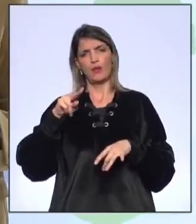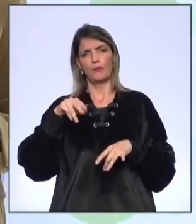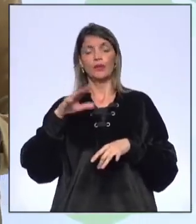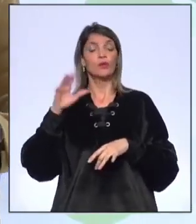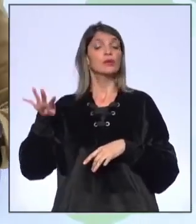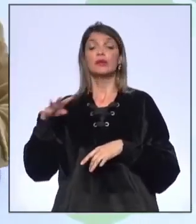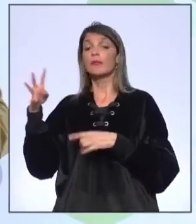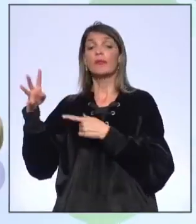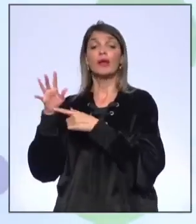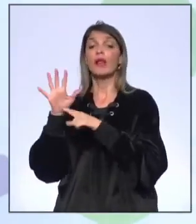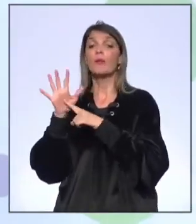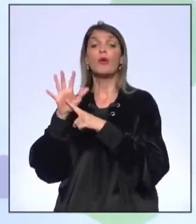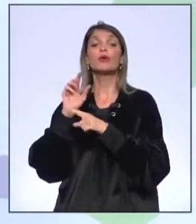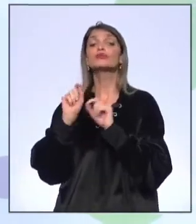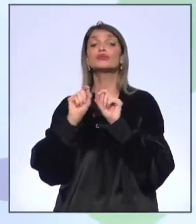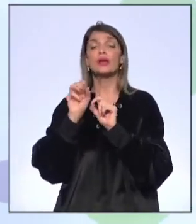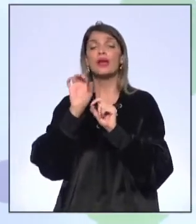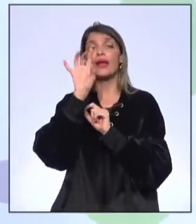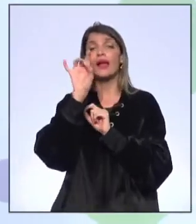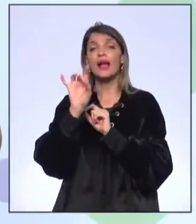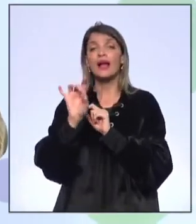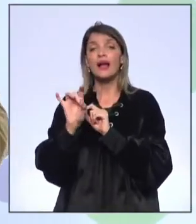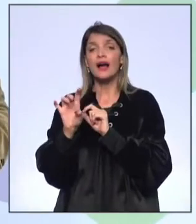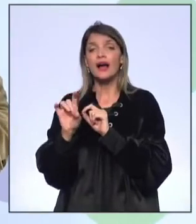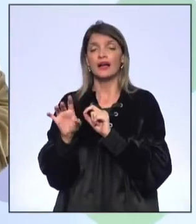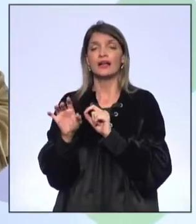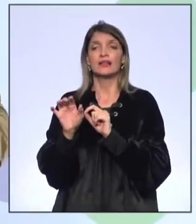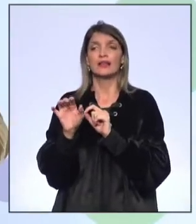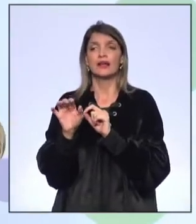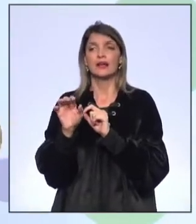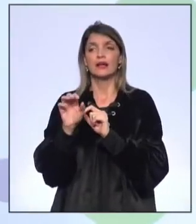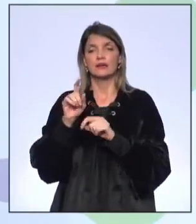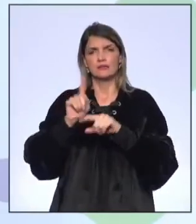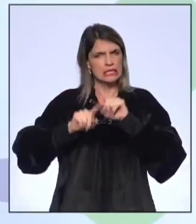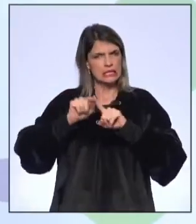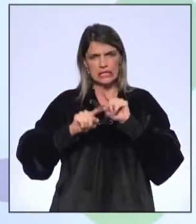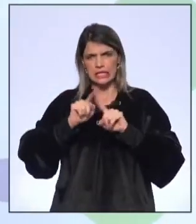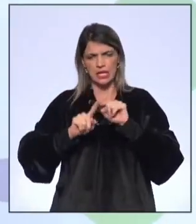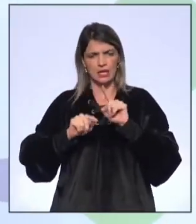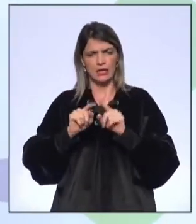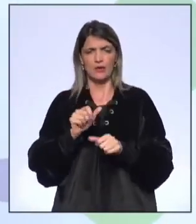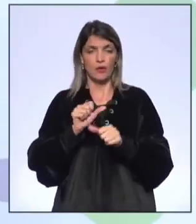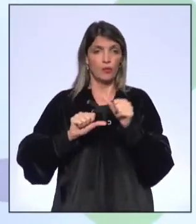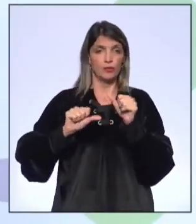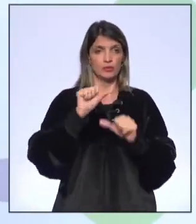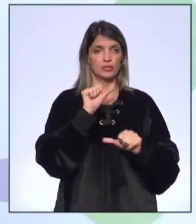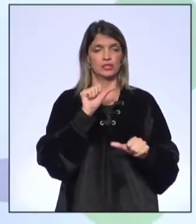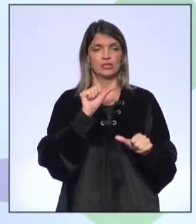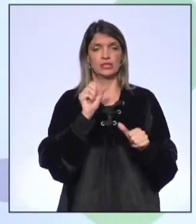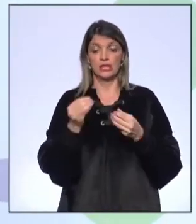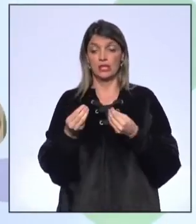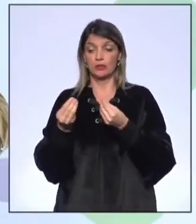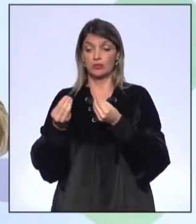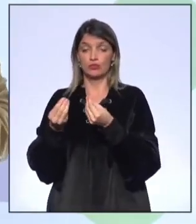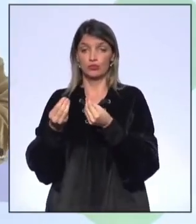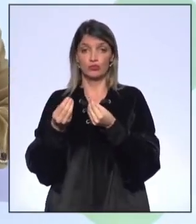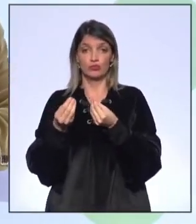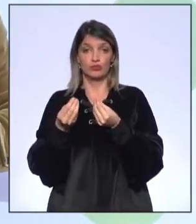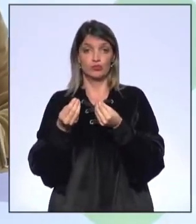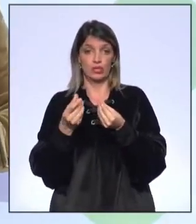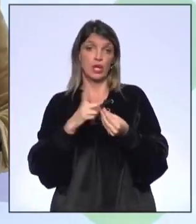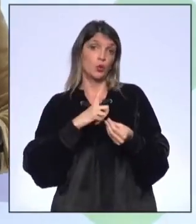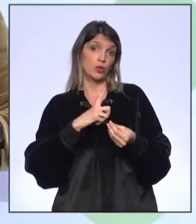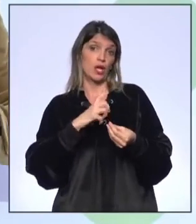mostra cada substância com seu ponto de fusão lá. E a quantidade de calor que eu forneço ou que eu retiro né,